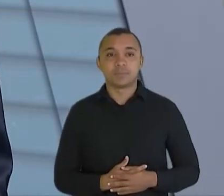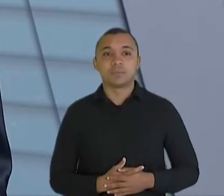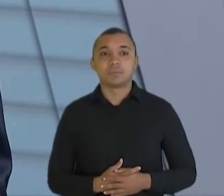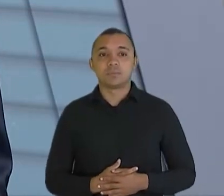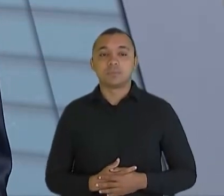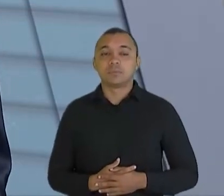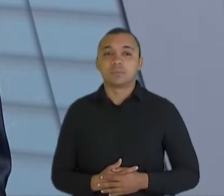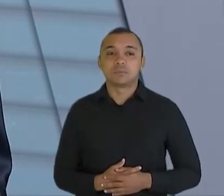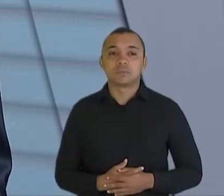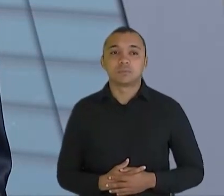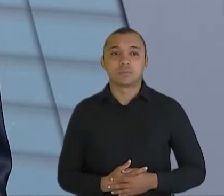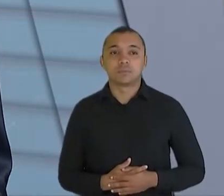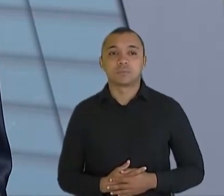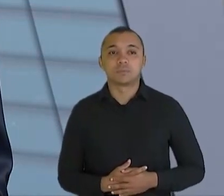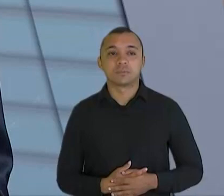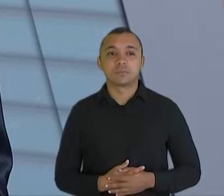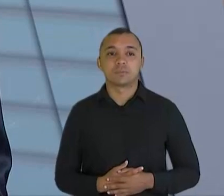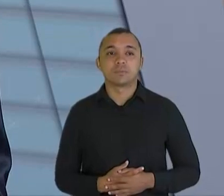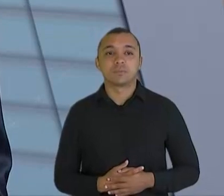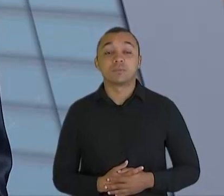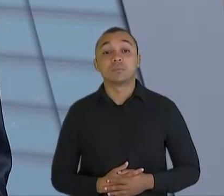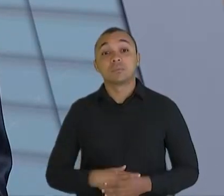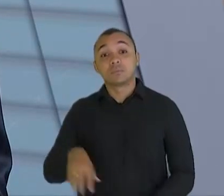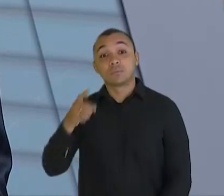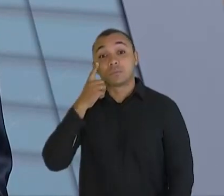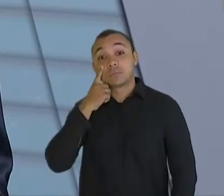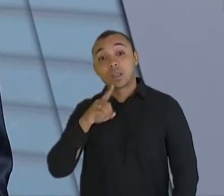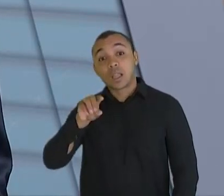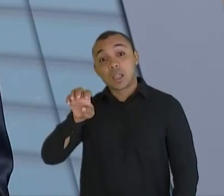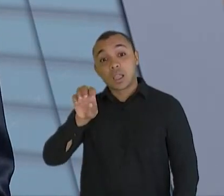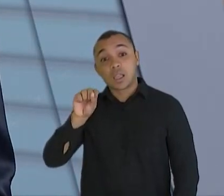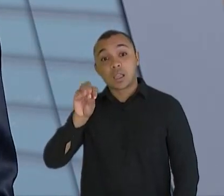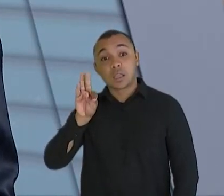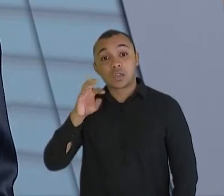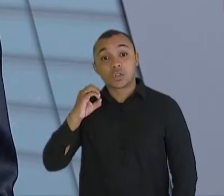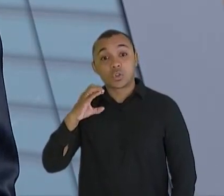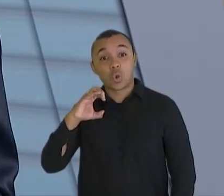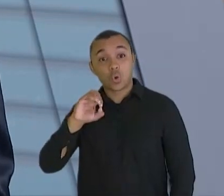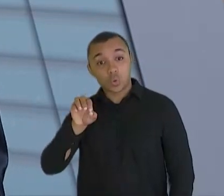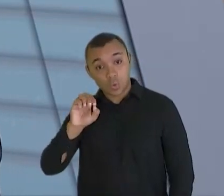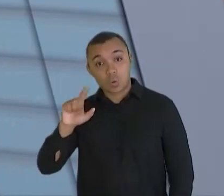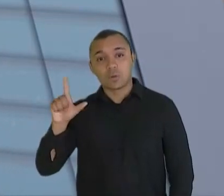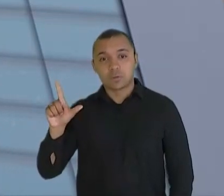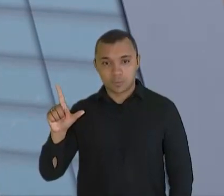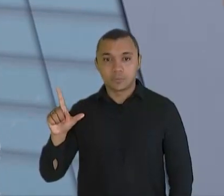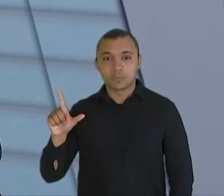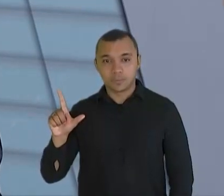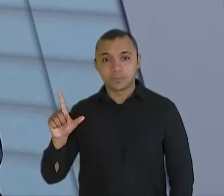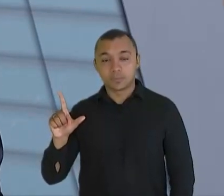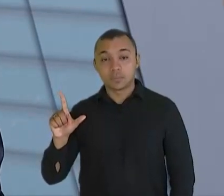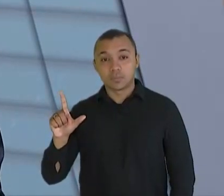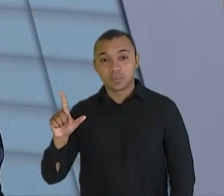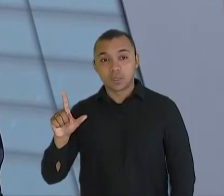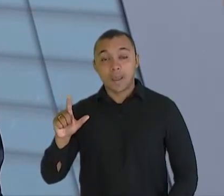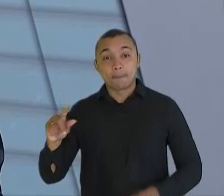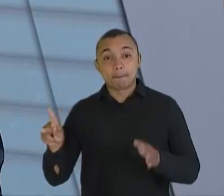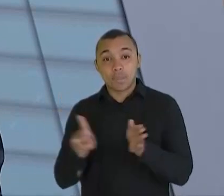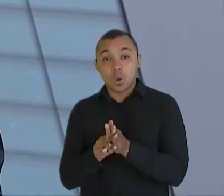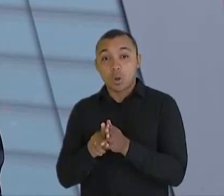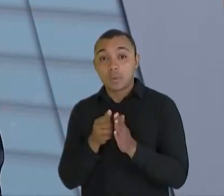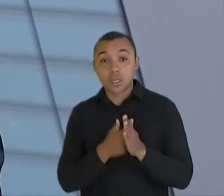abri aqui o programa falando exatamente do Estocolmo Criminology Symposium, um simpósio de criminologia, em